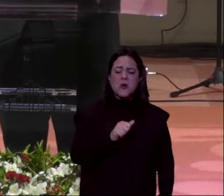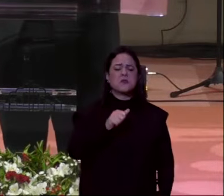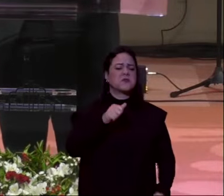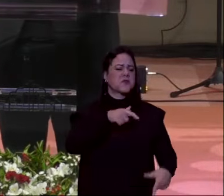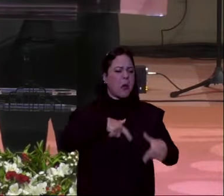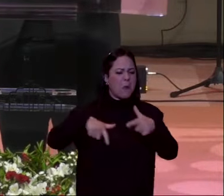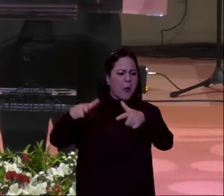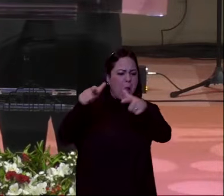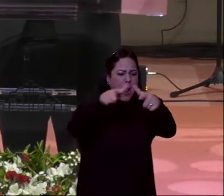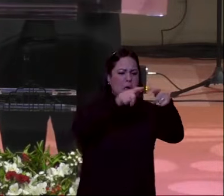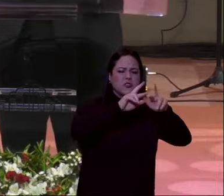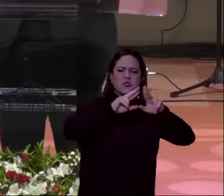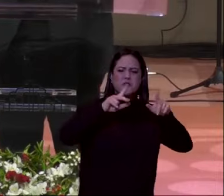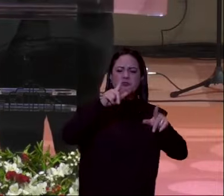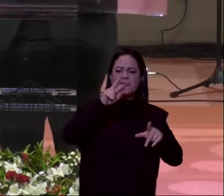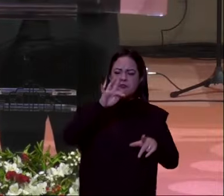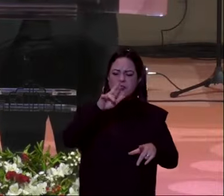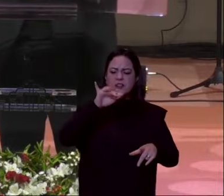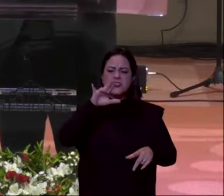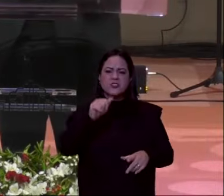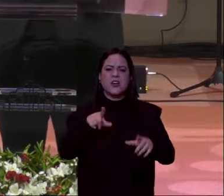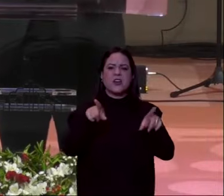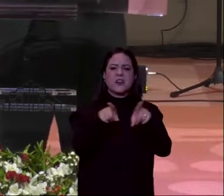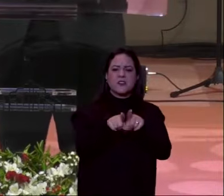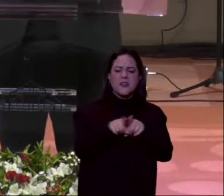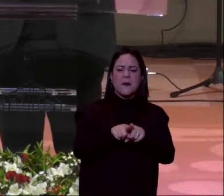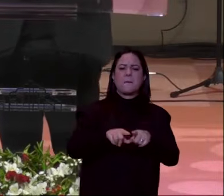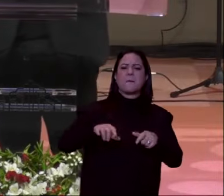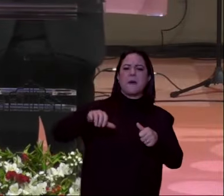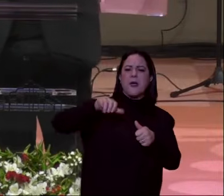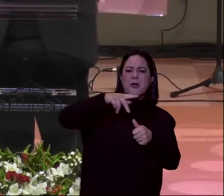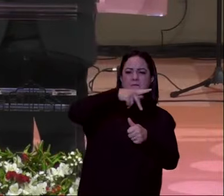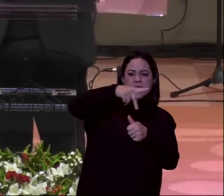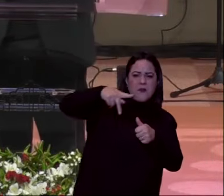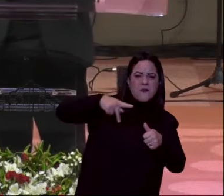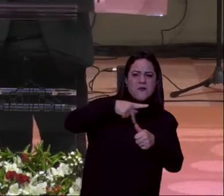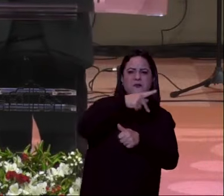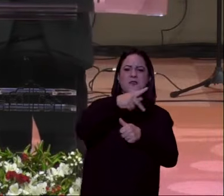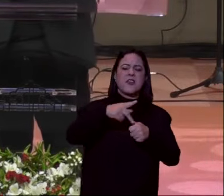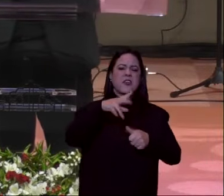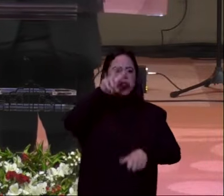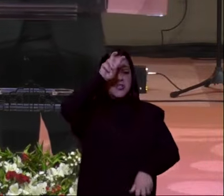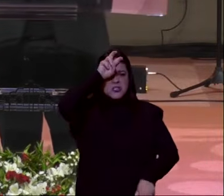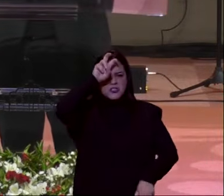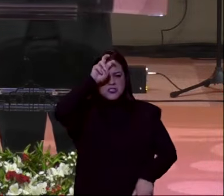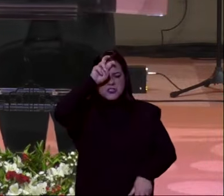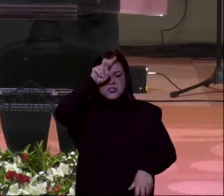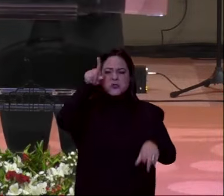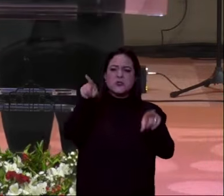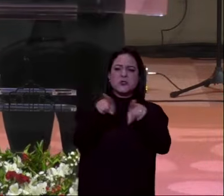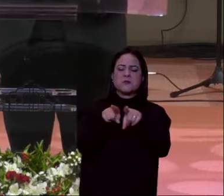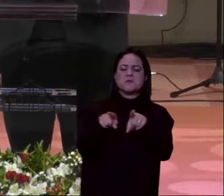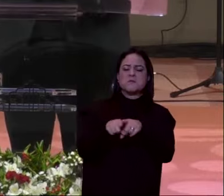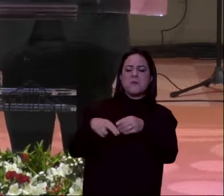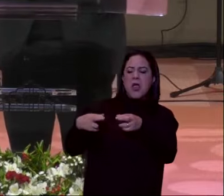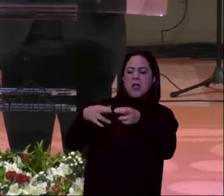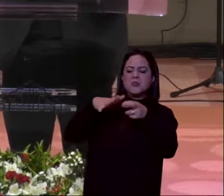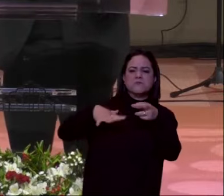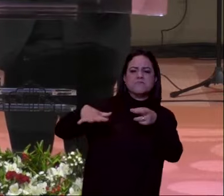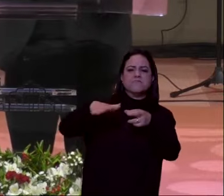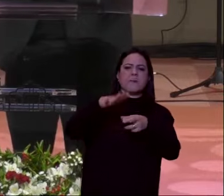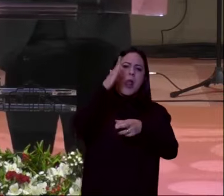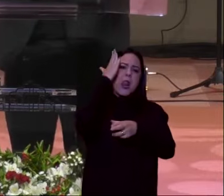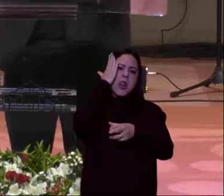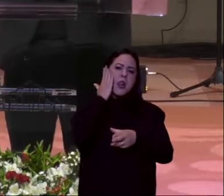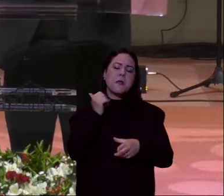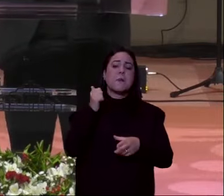da Ásia, da Frígia, da Panfilha, do Egito e das regiões da Líbia que ficam perto de Cirene. Alguns